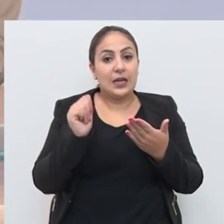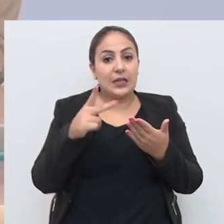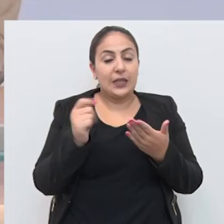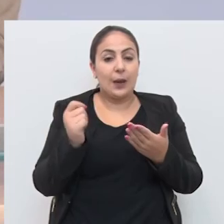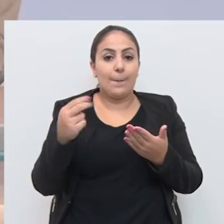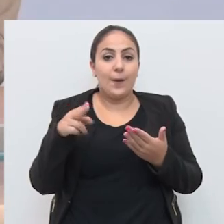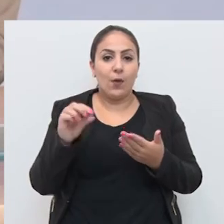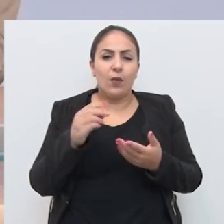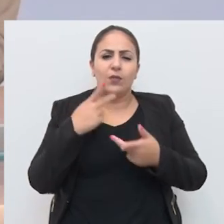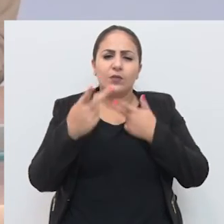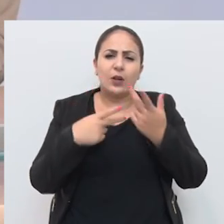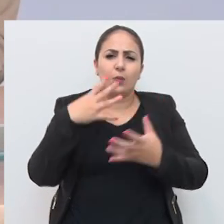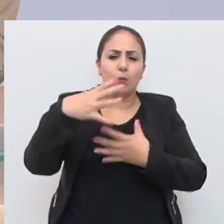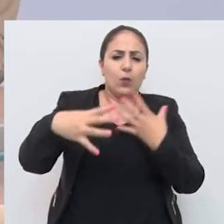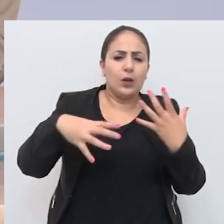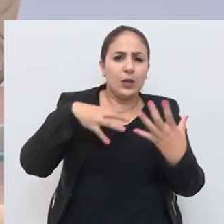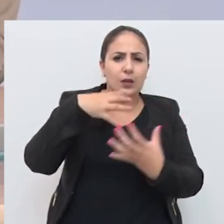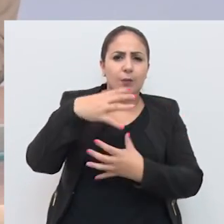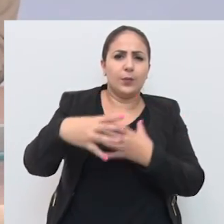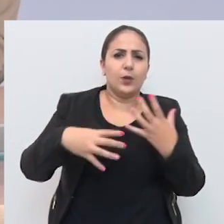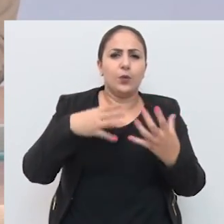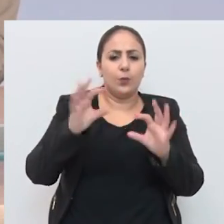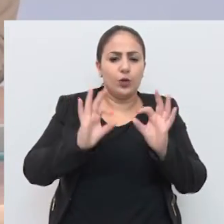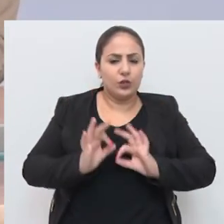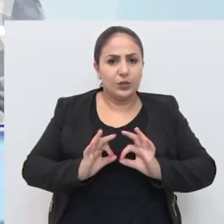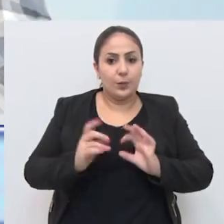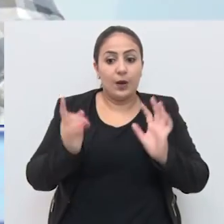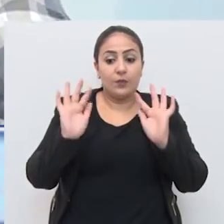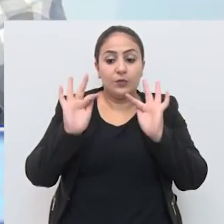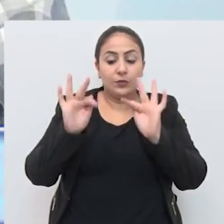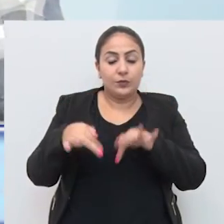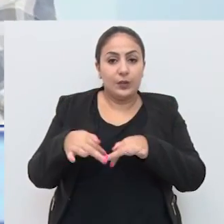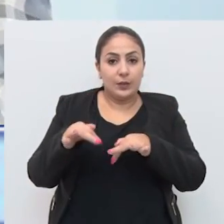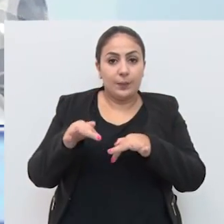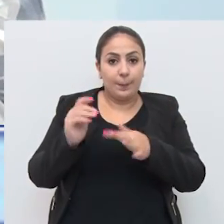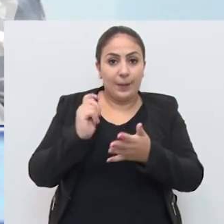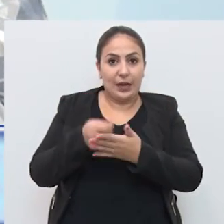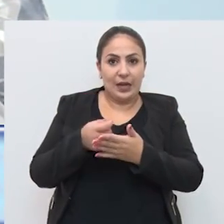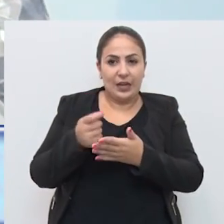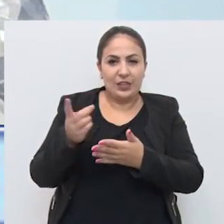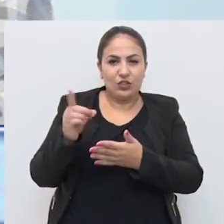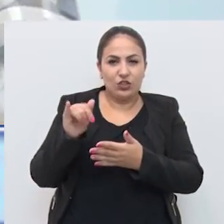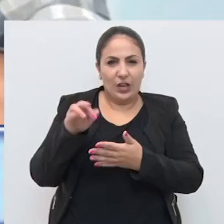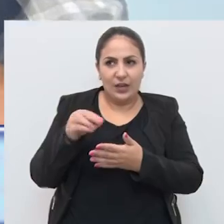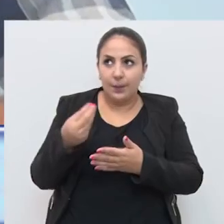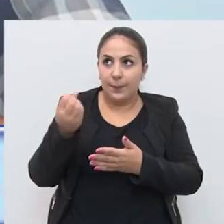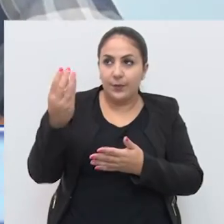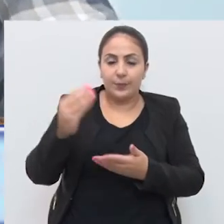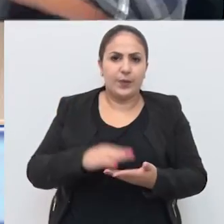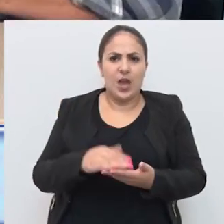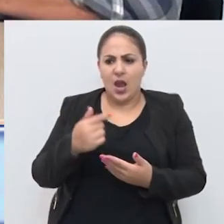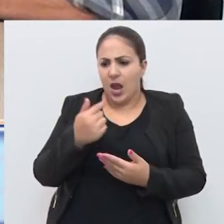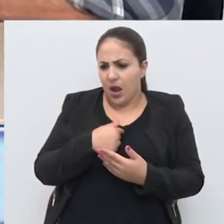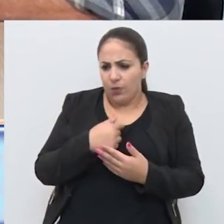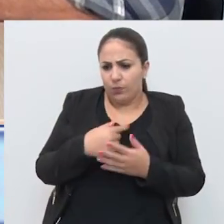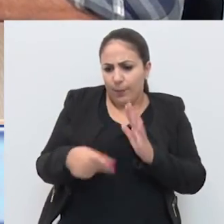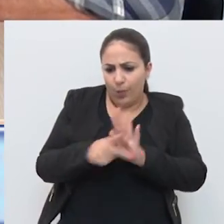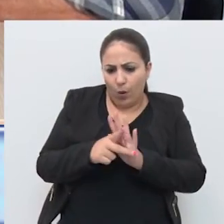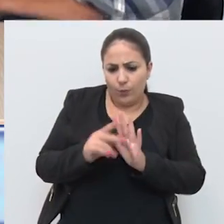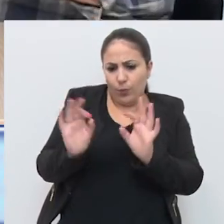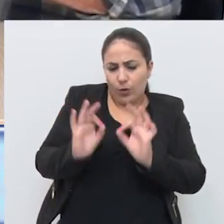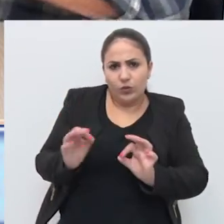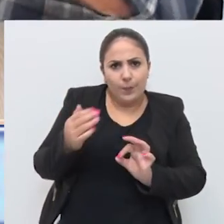o polêmico projeto para a extinção das diárias. Eu não fiz um projeto bloqueado para mim. Eu não quero ser o pai da